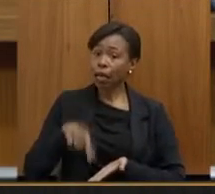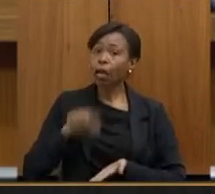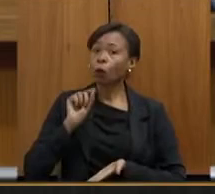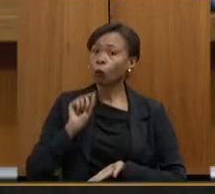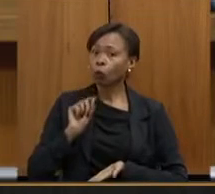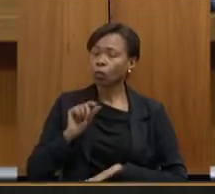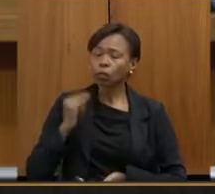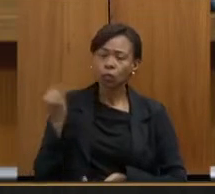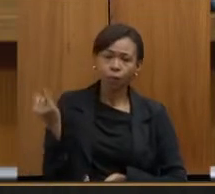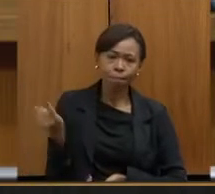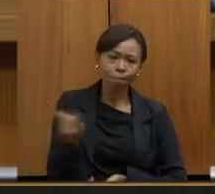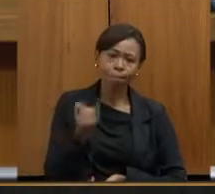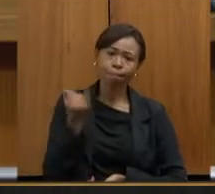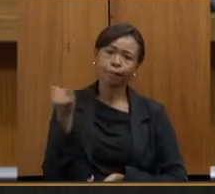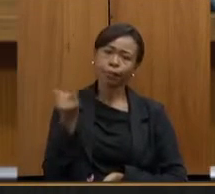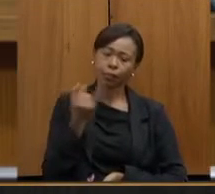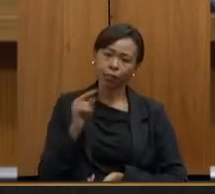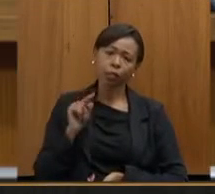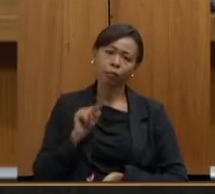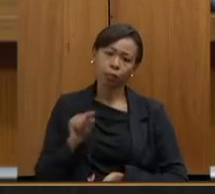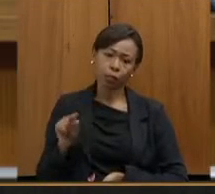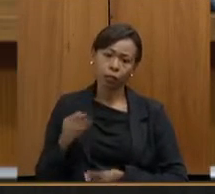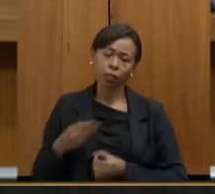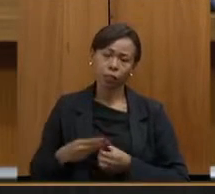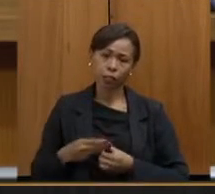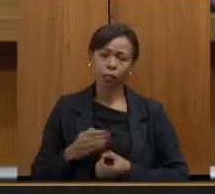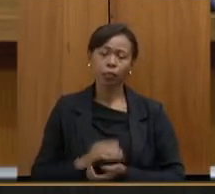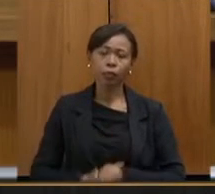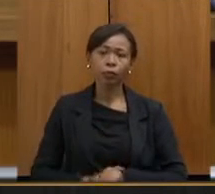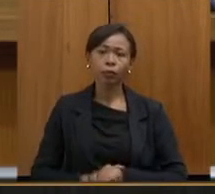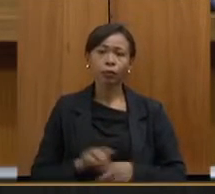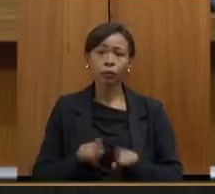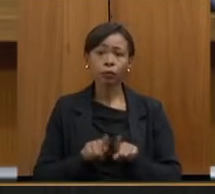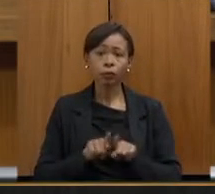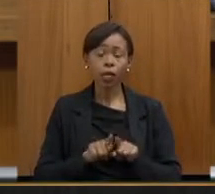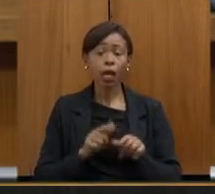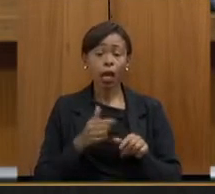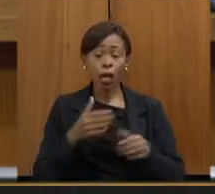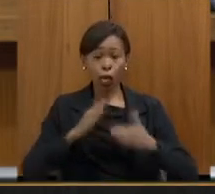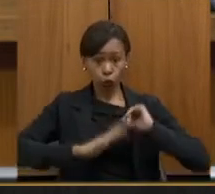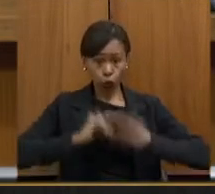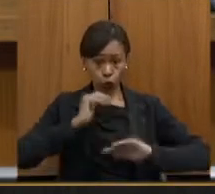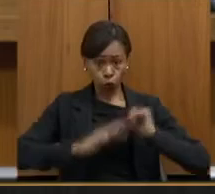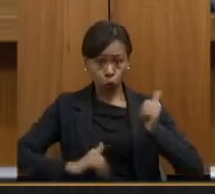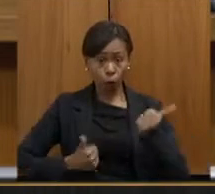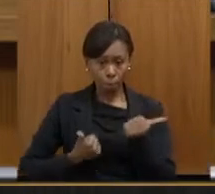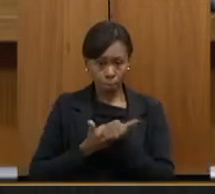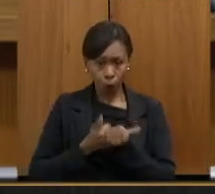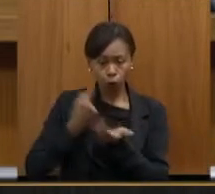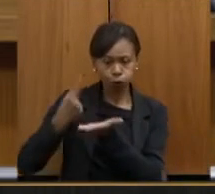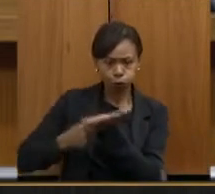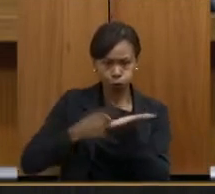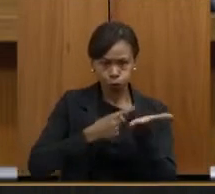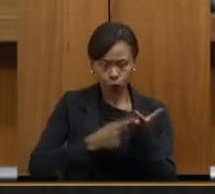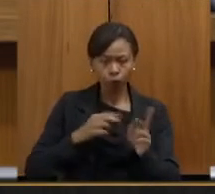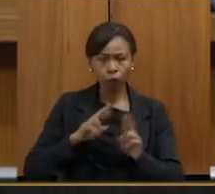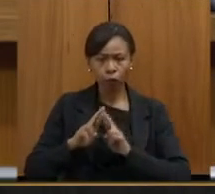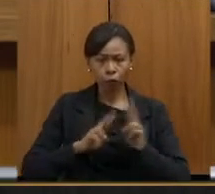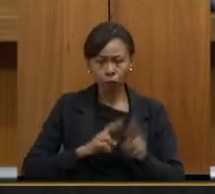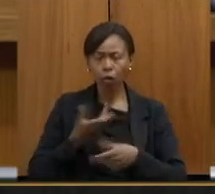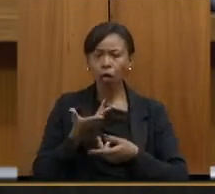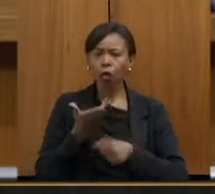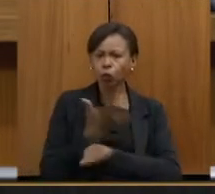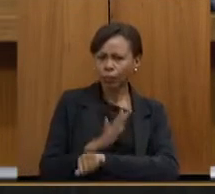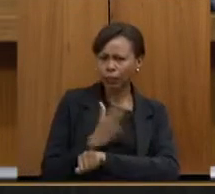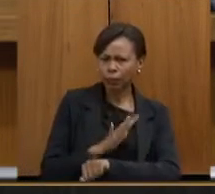extremamente importante para os nossos municípios e, para além do apoio técnico celebrado por meio das capacitações e